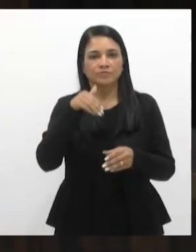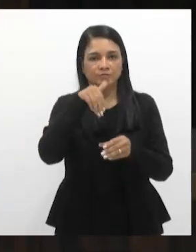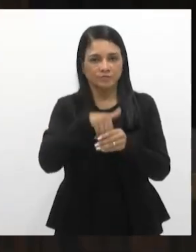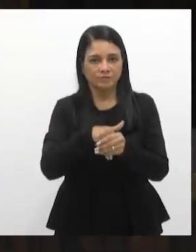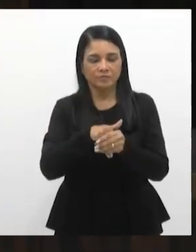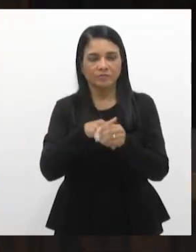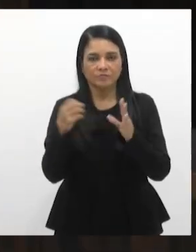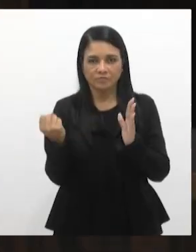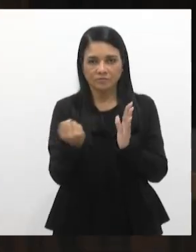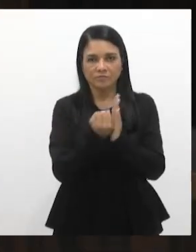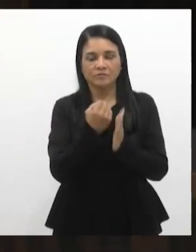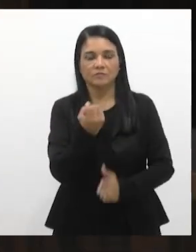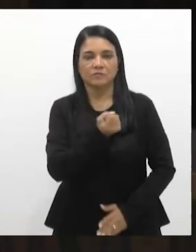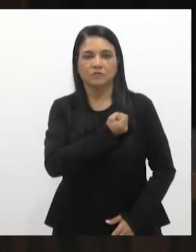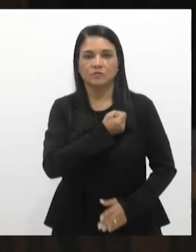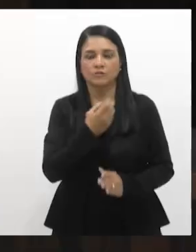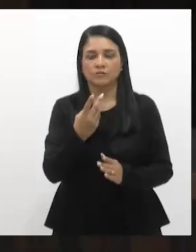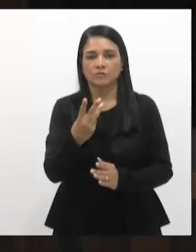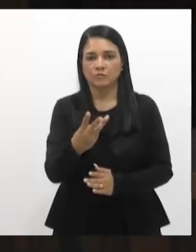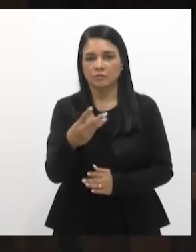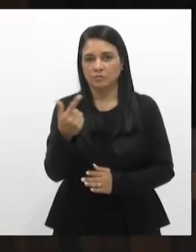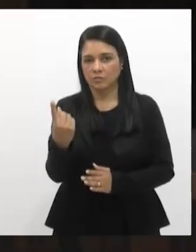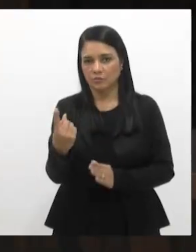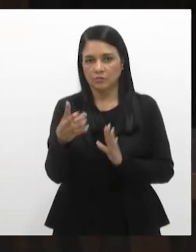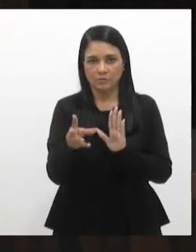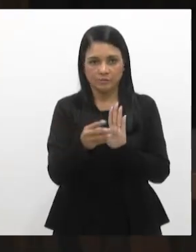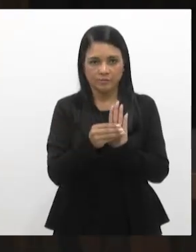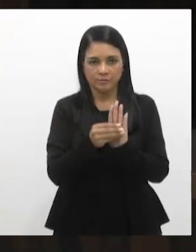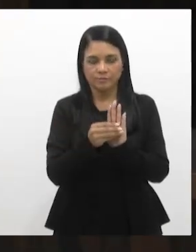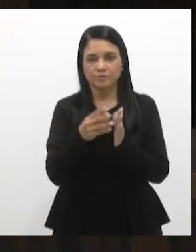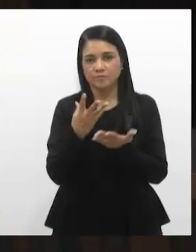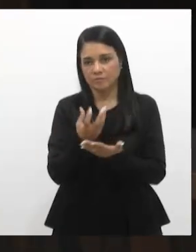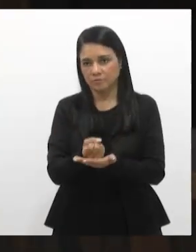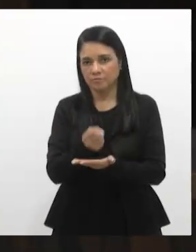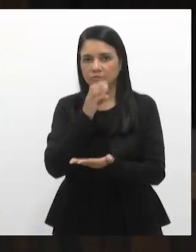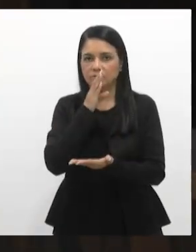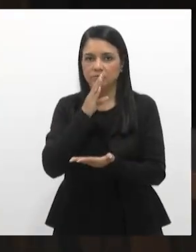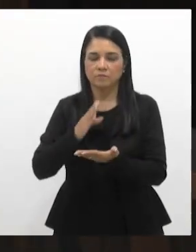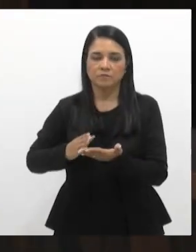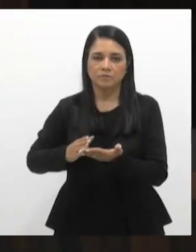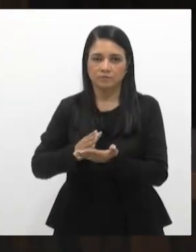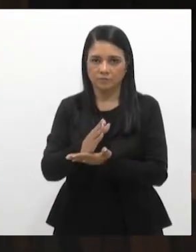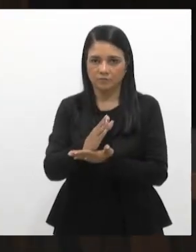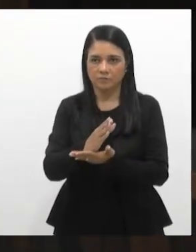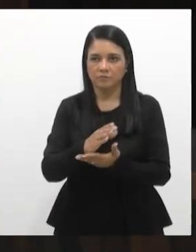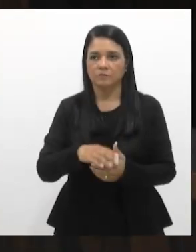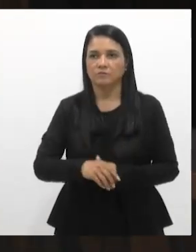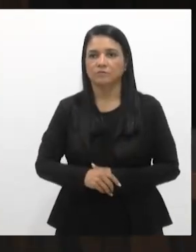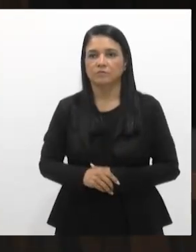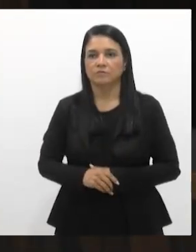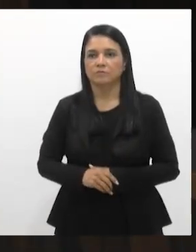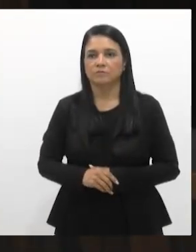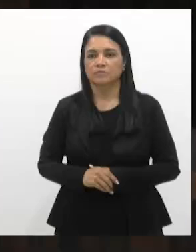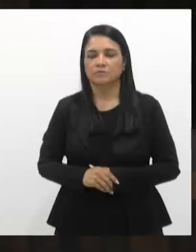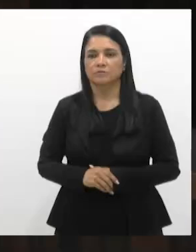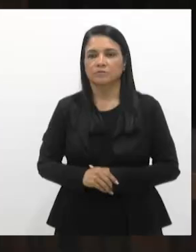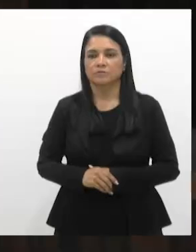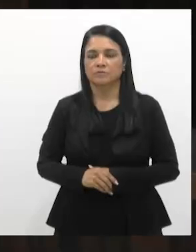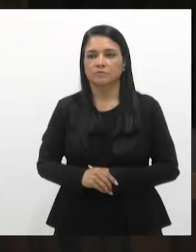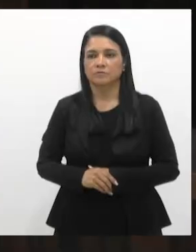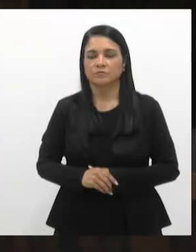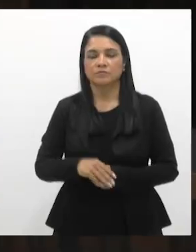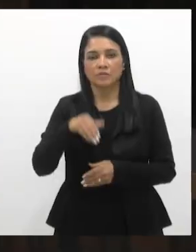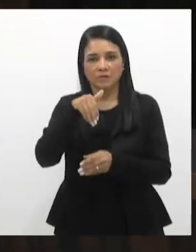destaque para a emenda número 31. Senhores que aprovam, permaneçam como estão. Aprovado.